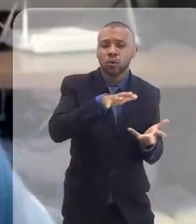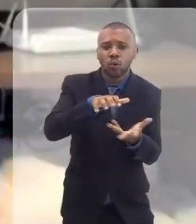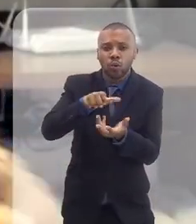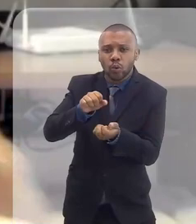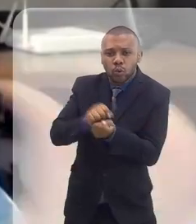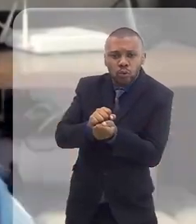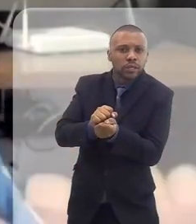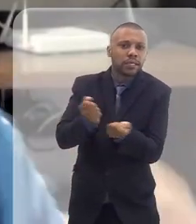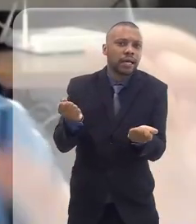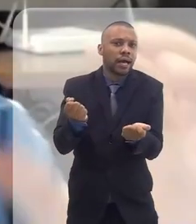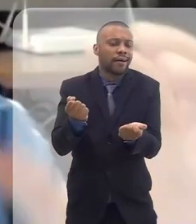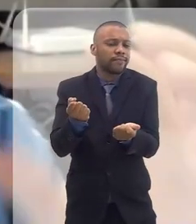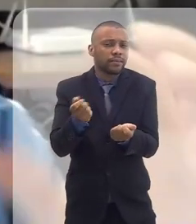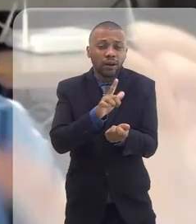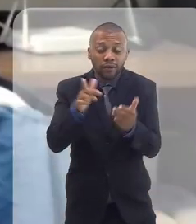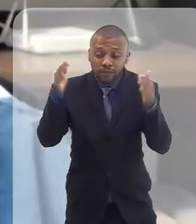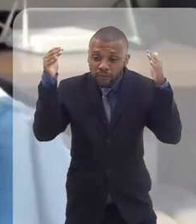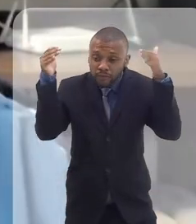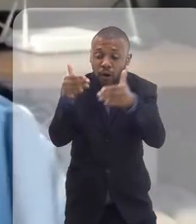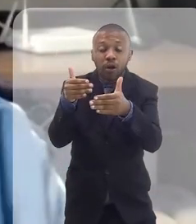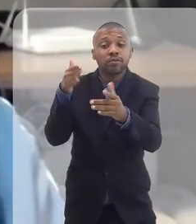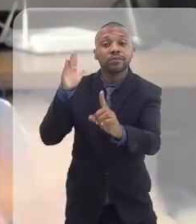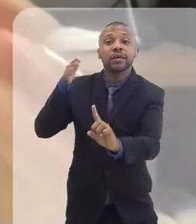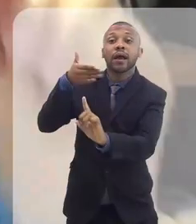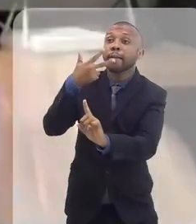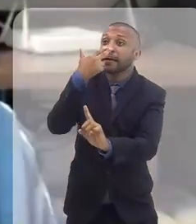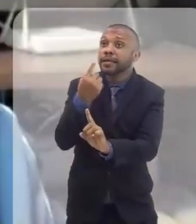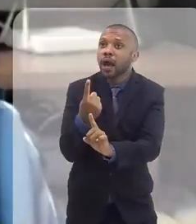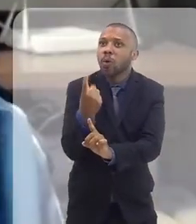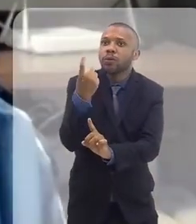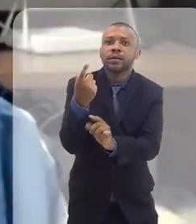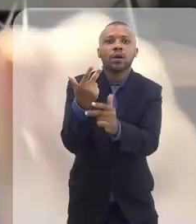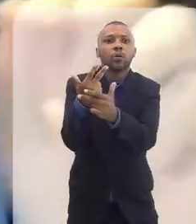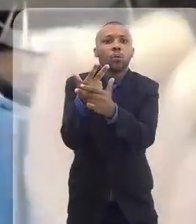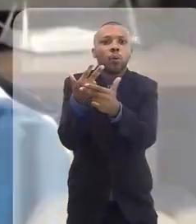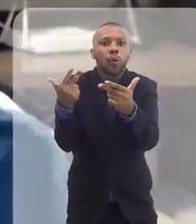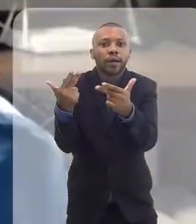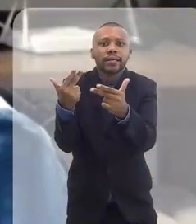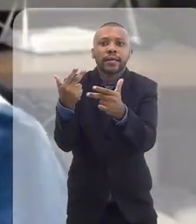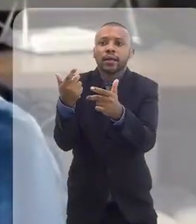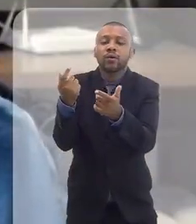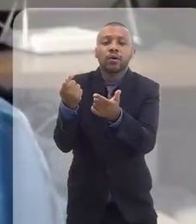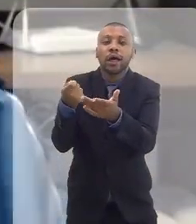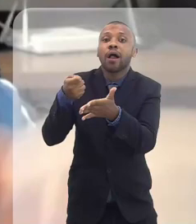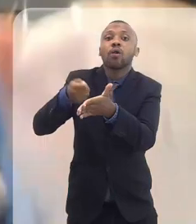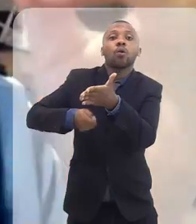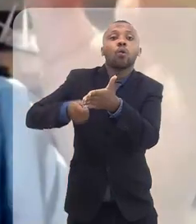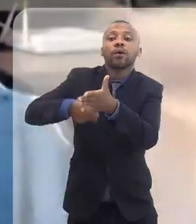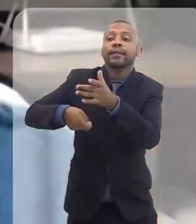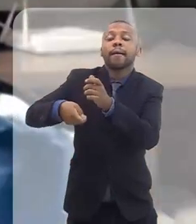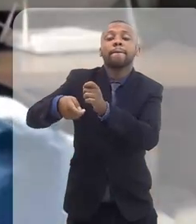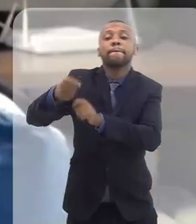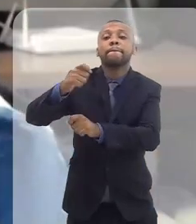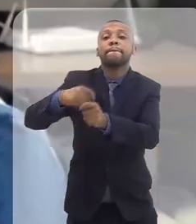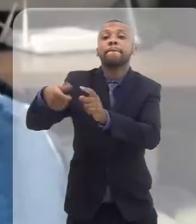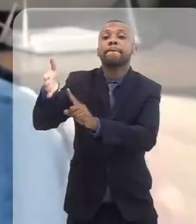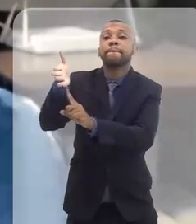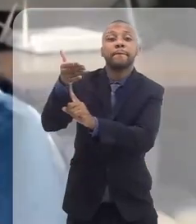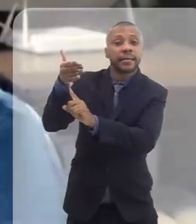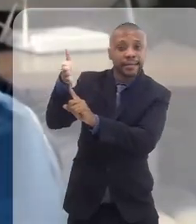do sustentável. Eu vou direto naquilo que parece que é a única